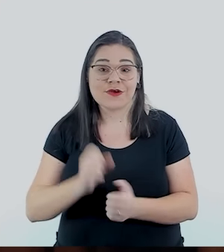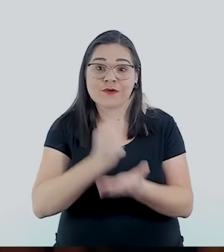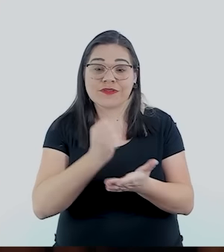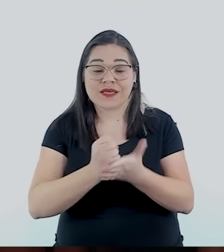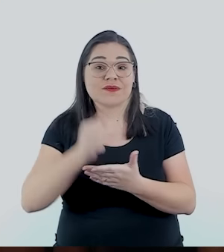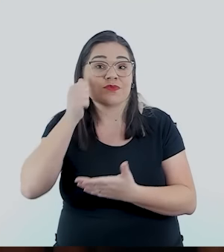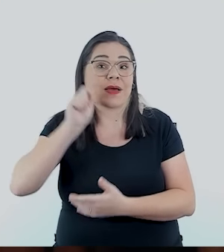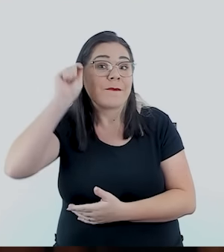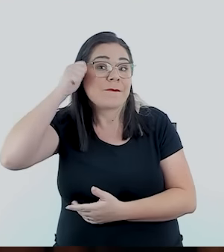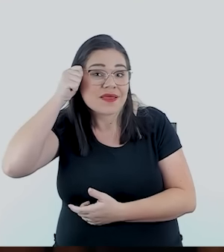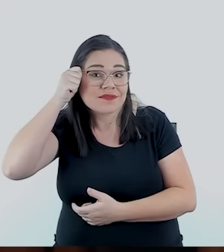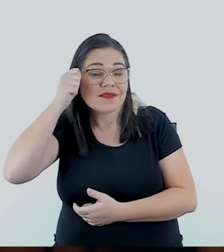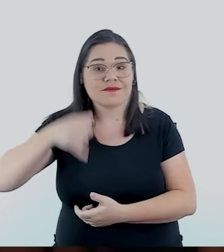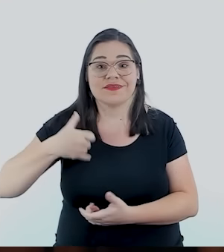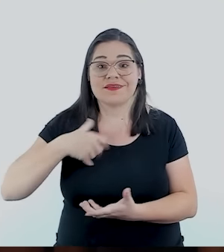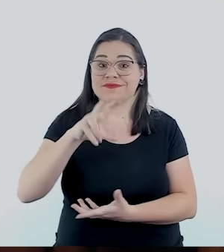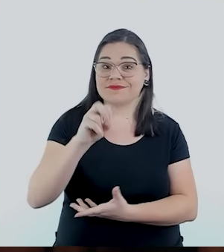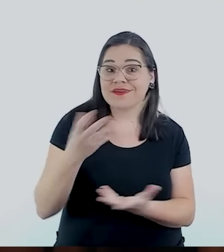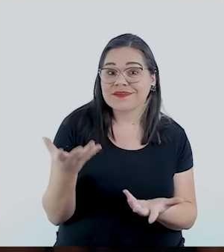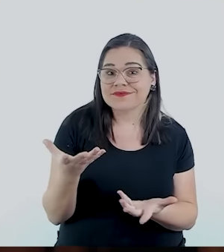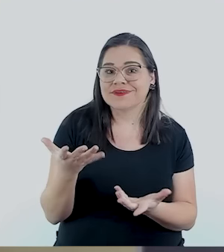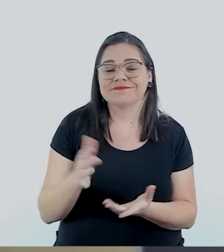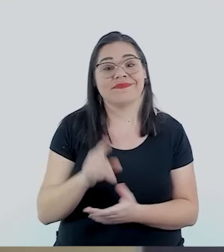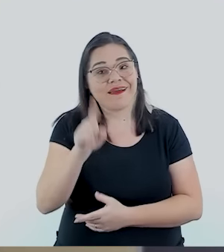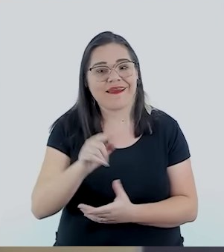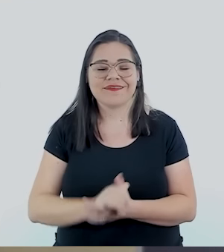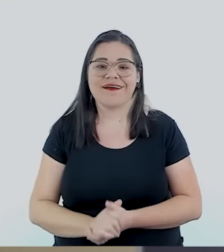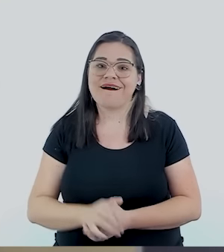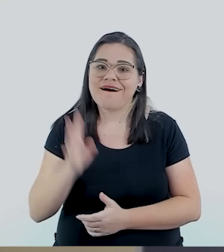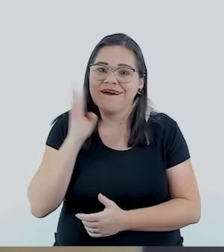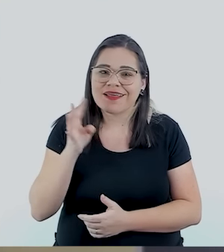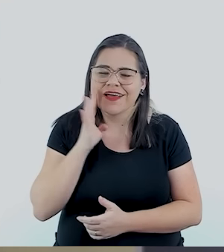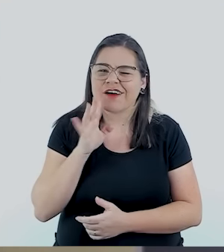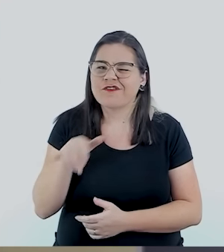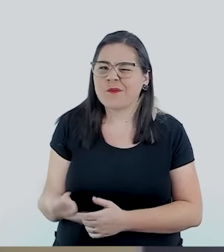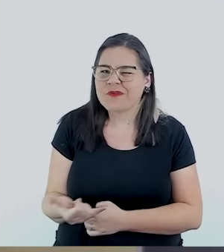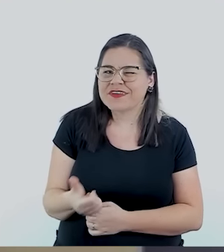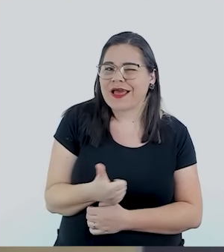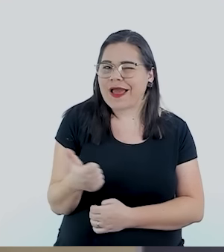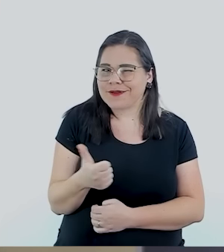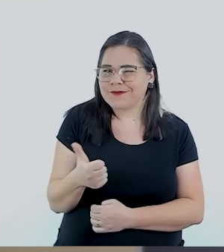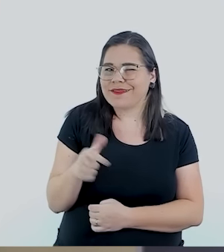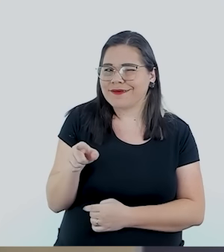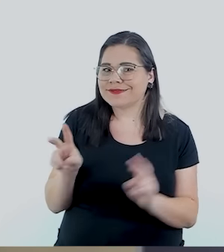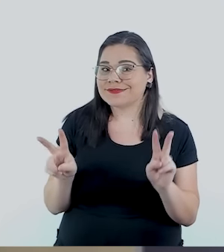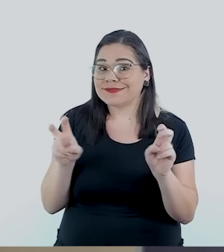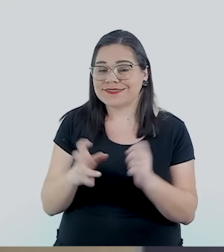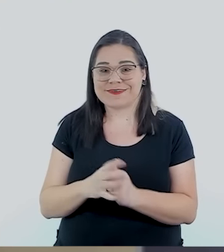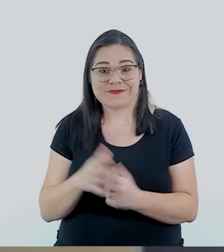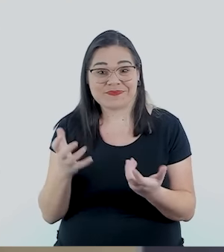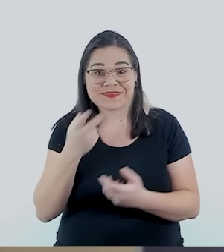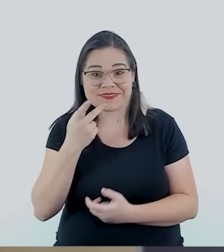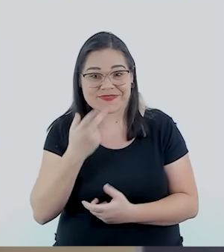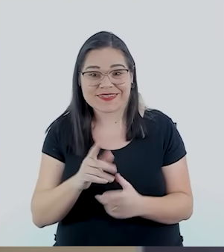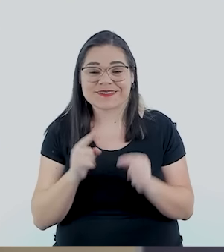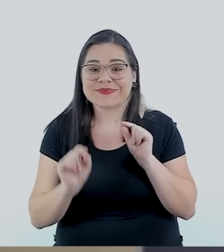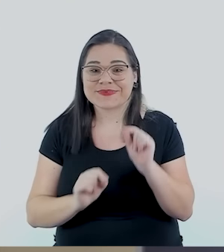que a questão daade ela transversal vou pegar essa carona que era Justamente que eu queria que você complementasse né porque quando a gente olha